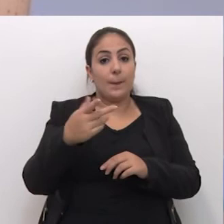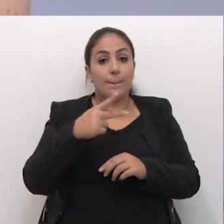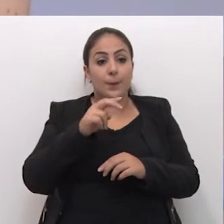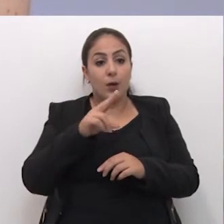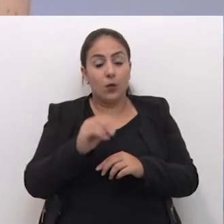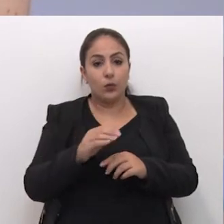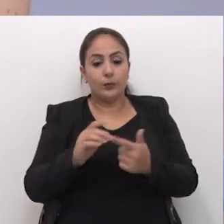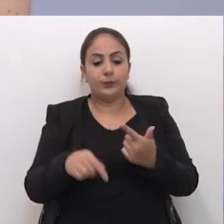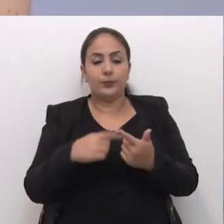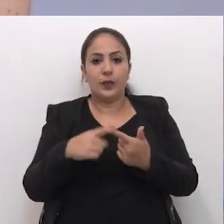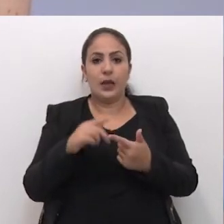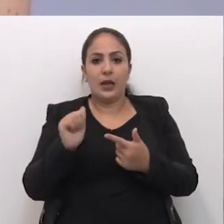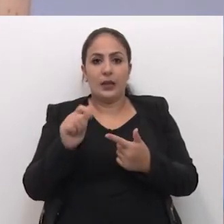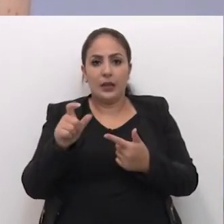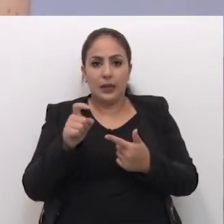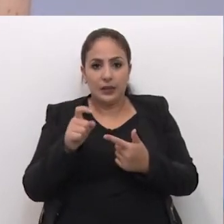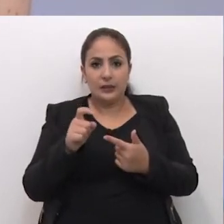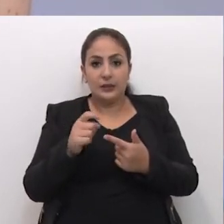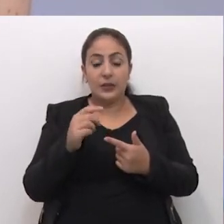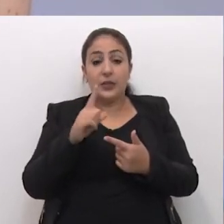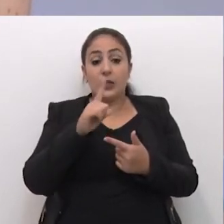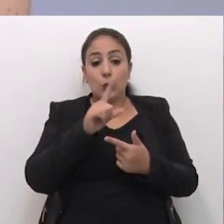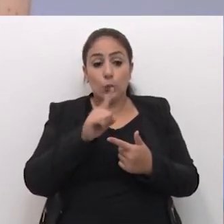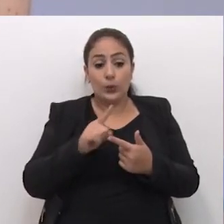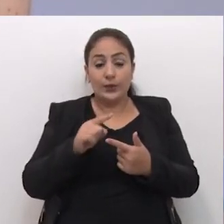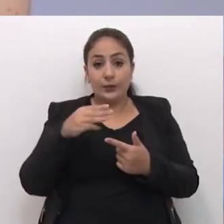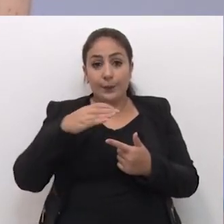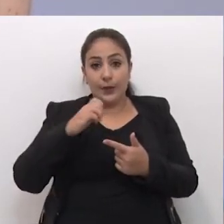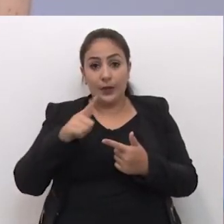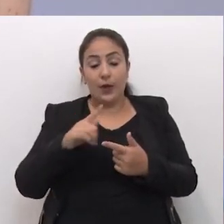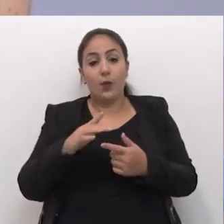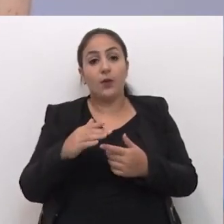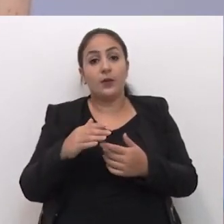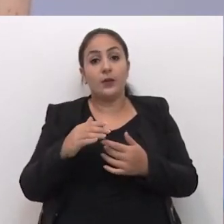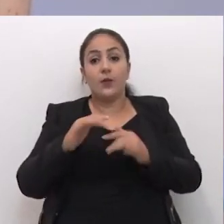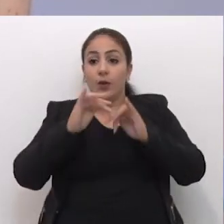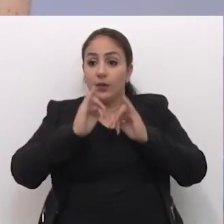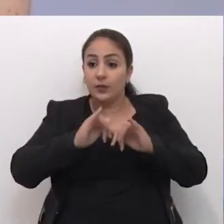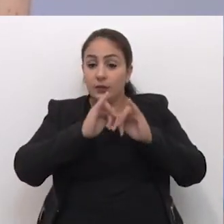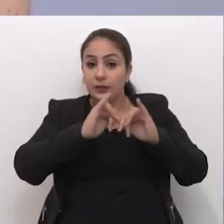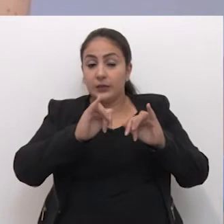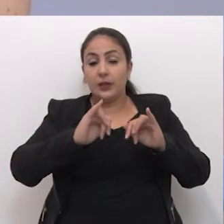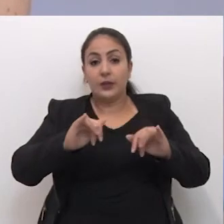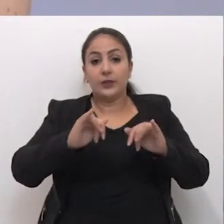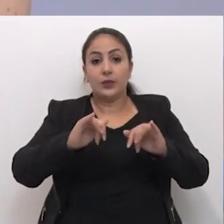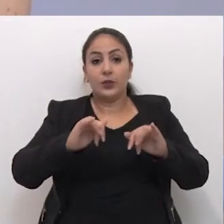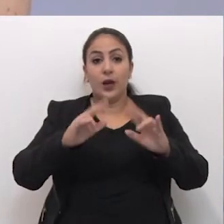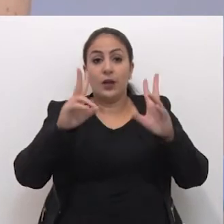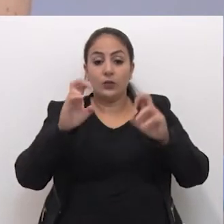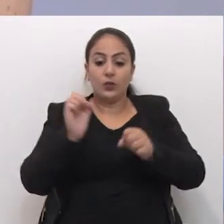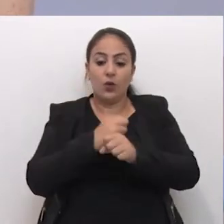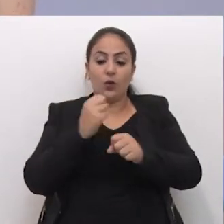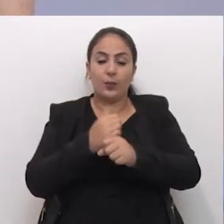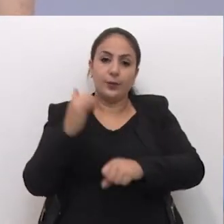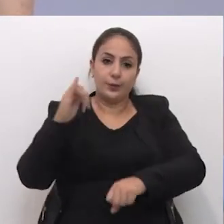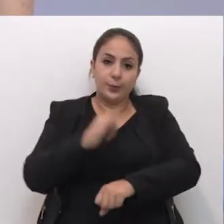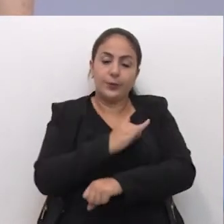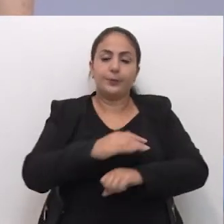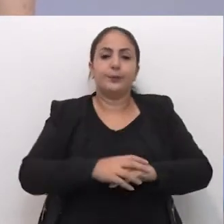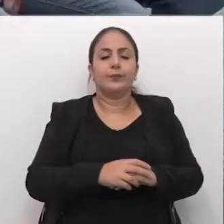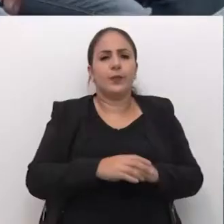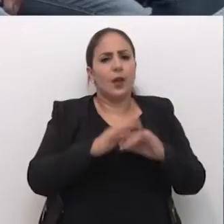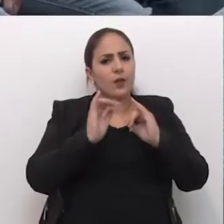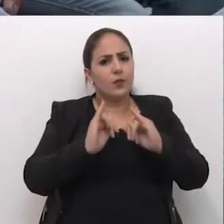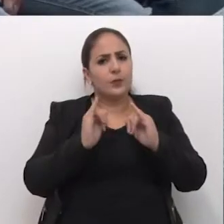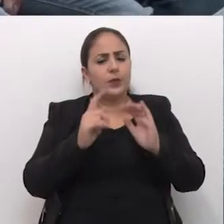vereadores Paulo Necli, Alex Necker e Luiz Miguel Chais receberam boas notícias sobre as obras do aeroporto Lauro